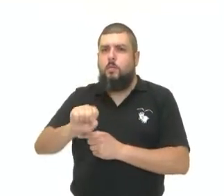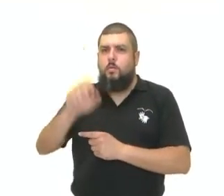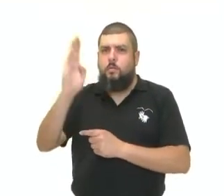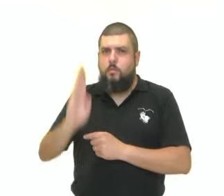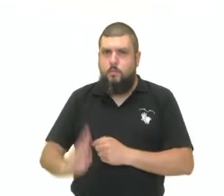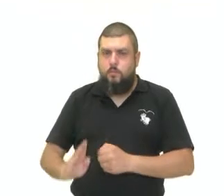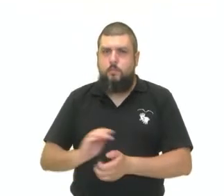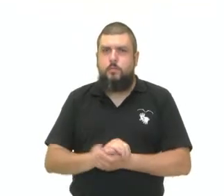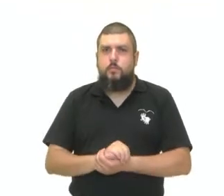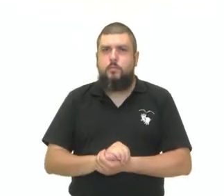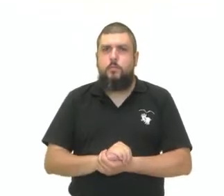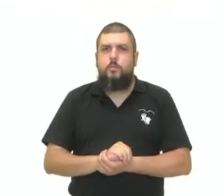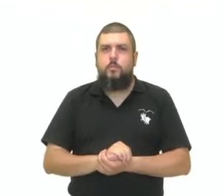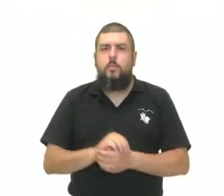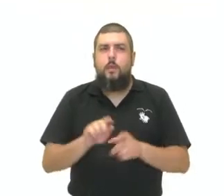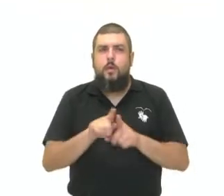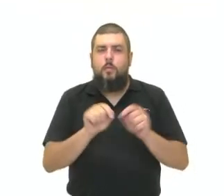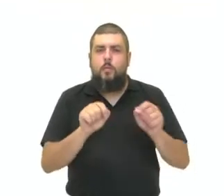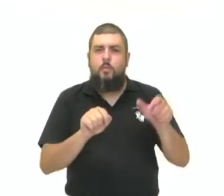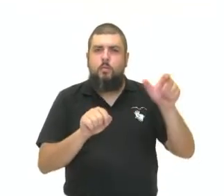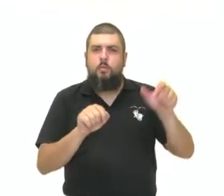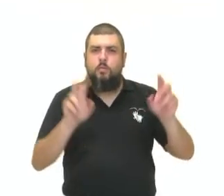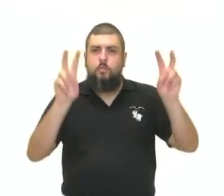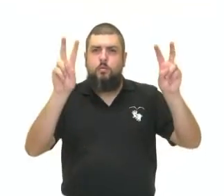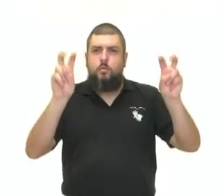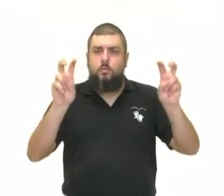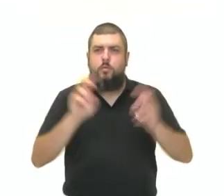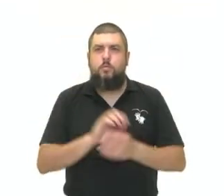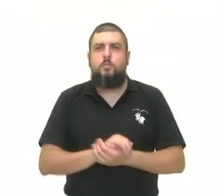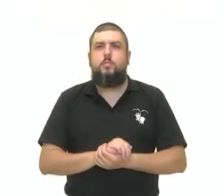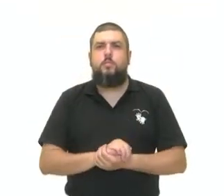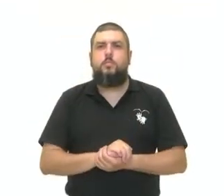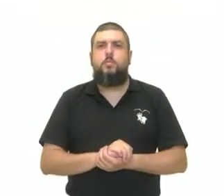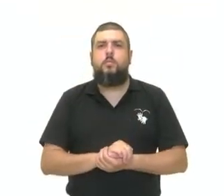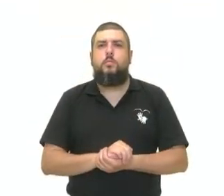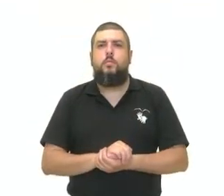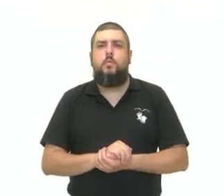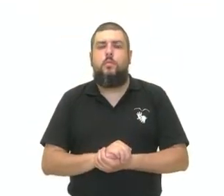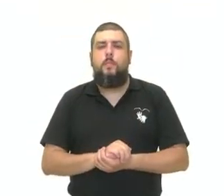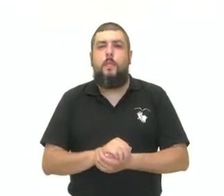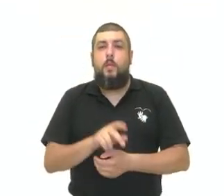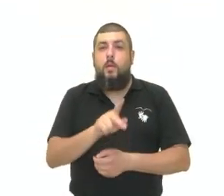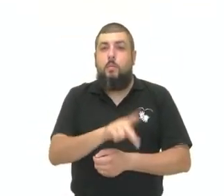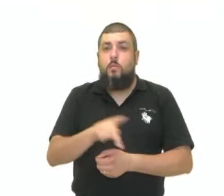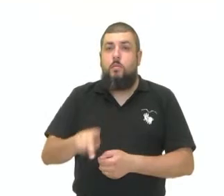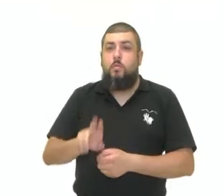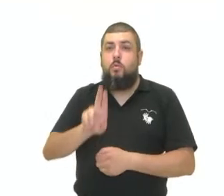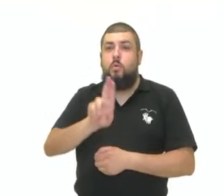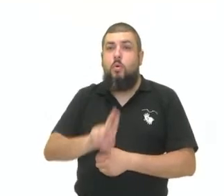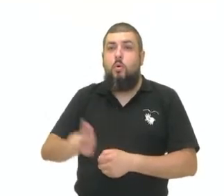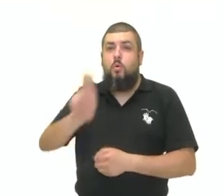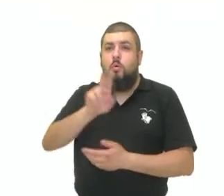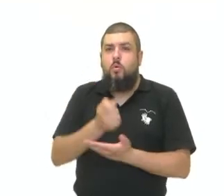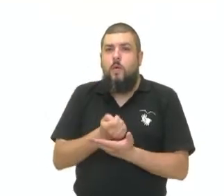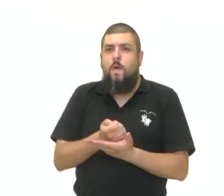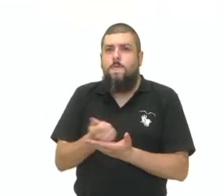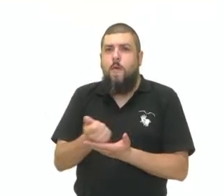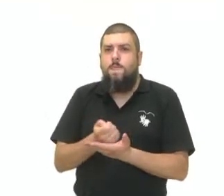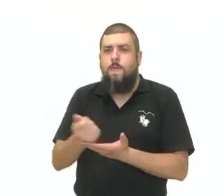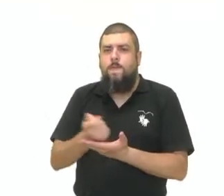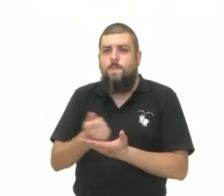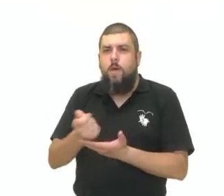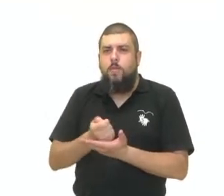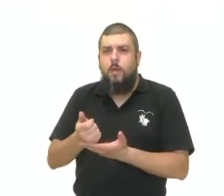site e o título da nossa notícia. Qual é? Professor usa fake news para ensinar ciência